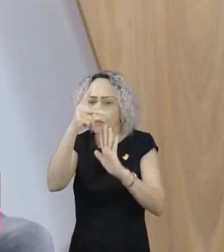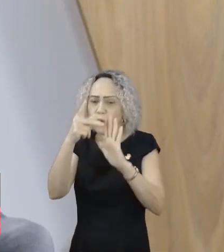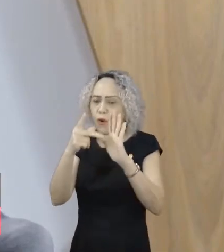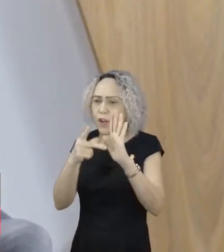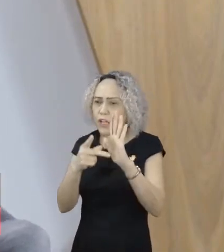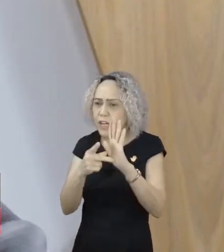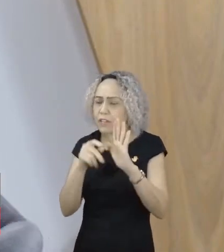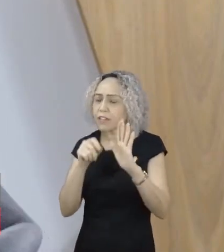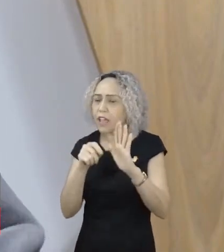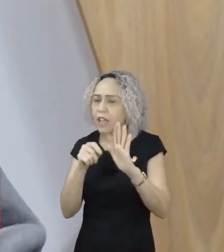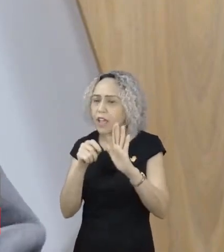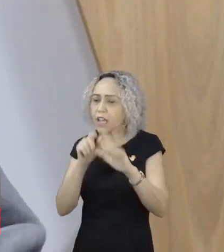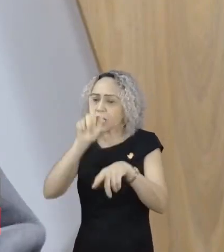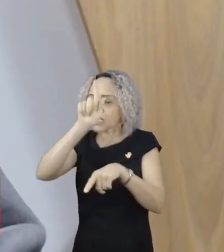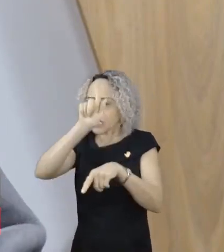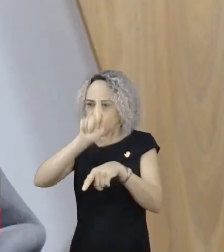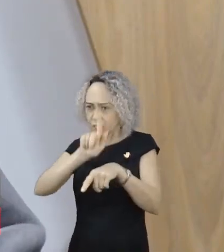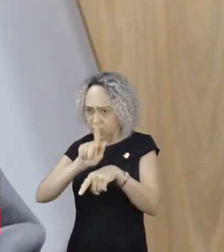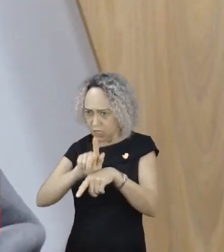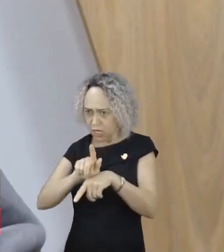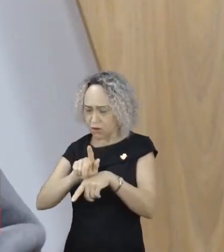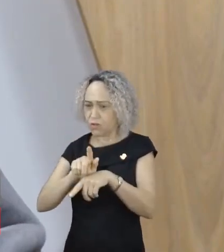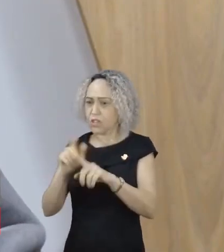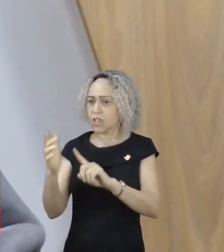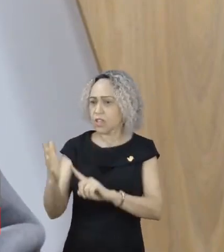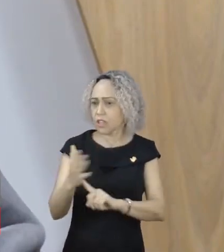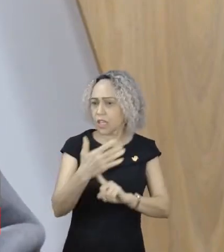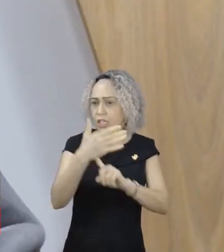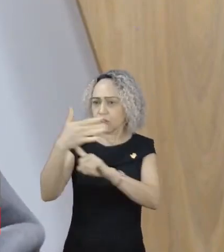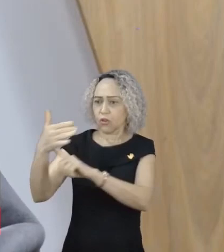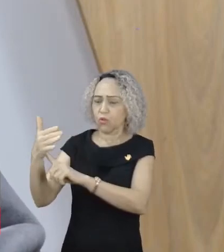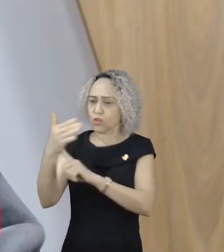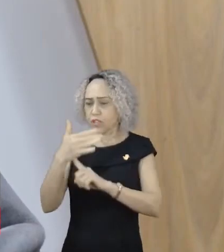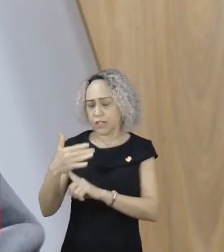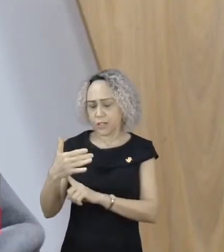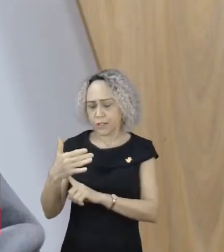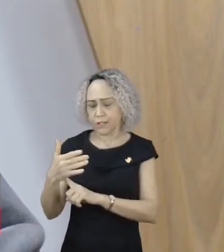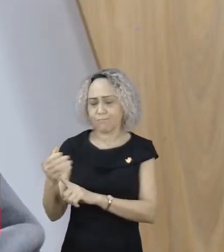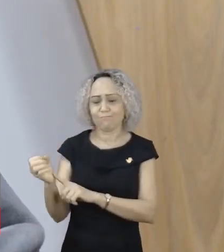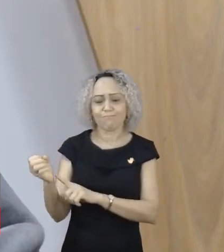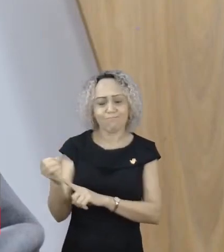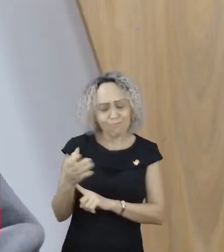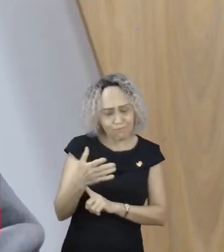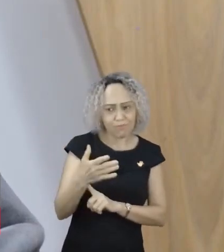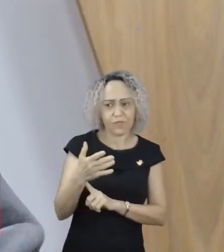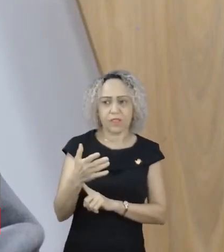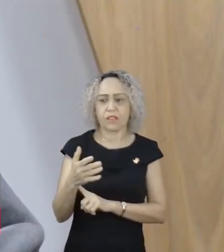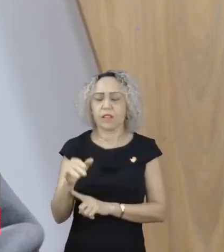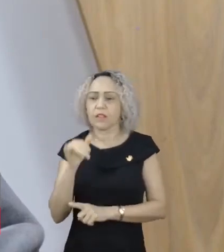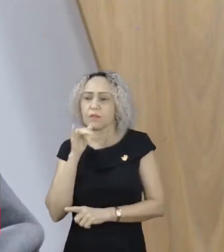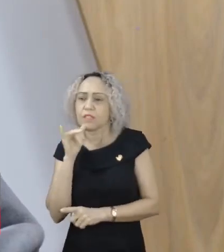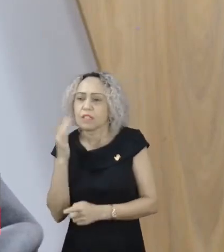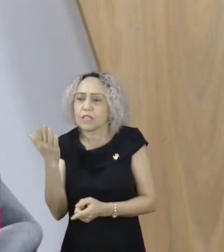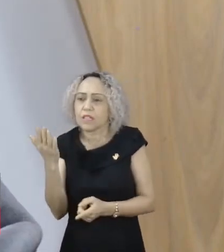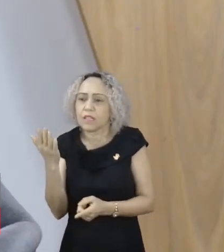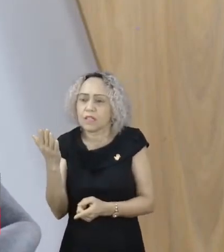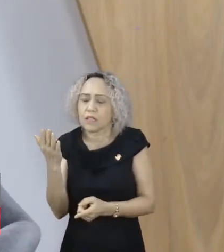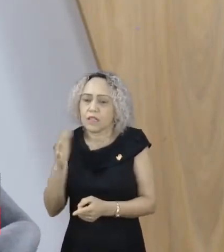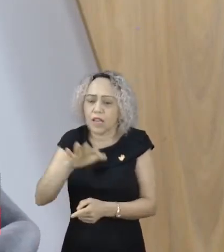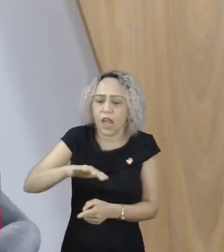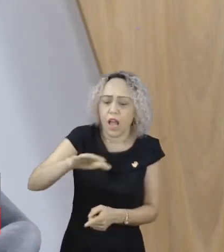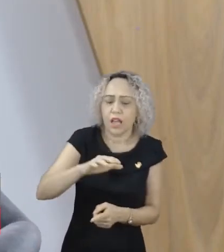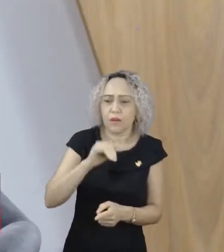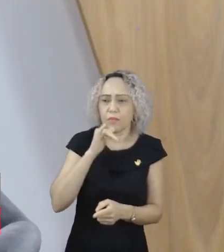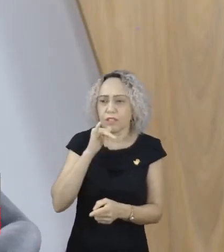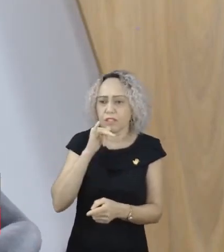Gestão e Inovação, que é levar várias soluções que o Ministério tem na área de patrimônio, na área de compras, na área